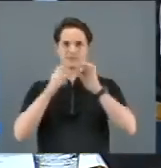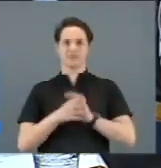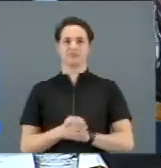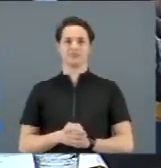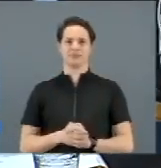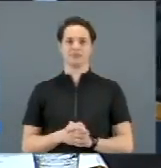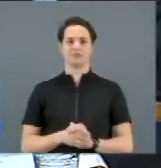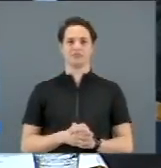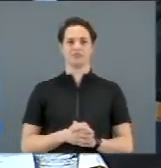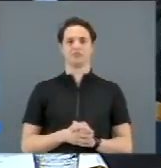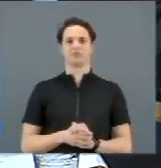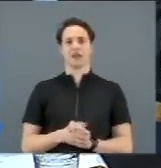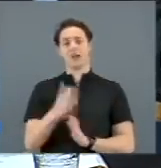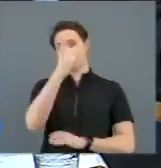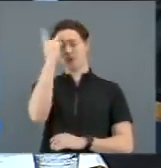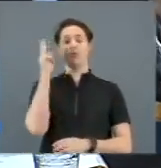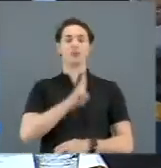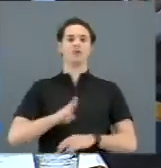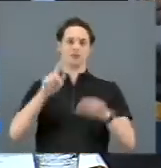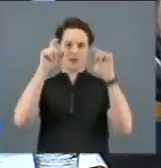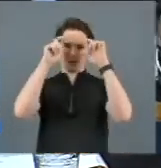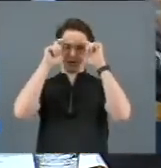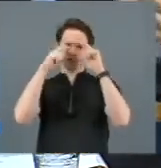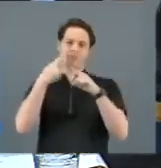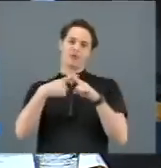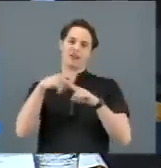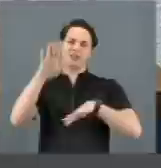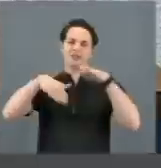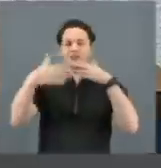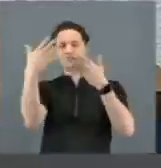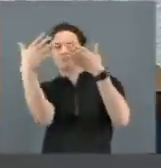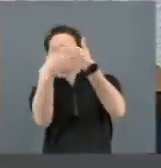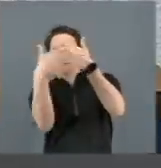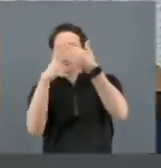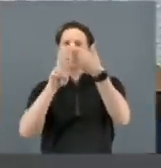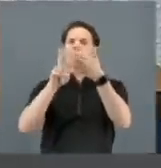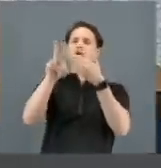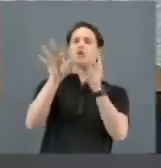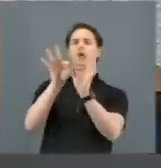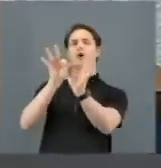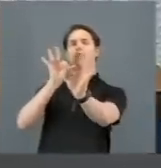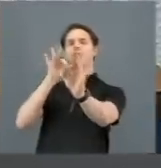E as pessoas usam óculos porque não enxergam bem de perto, não enxergam bem de longe.